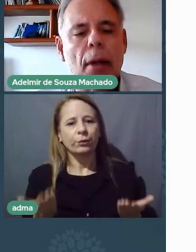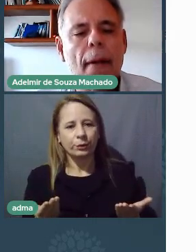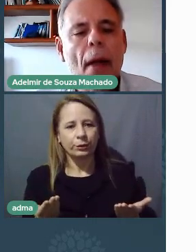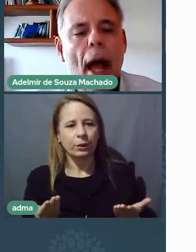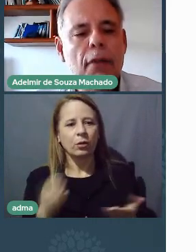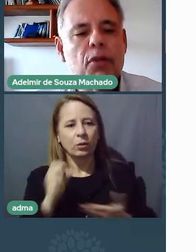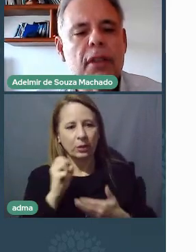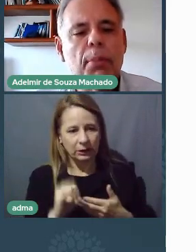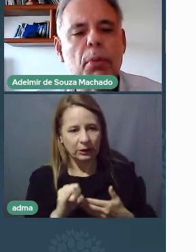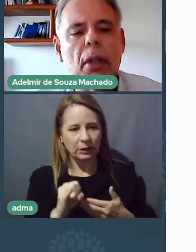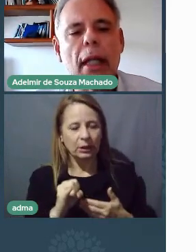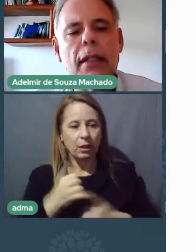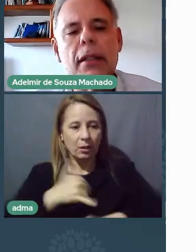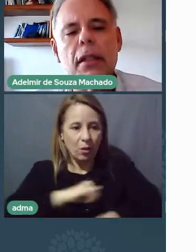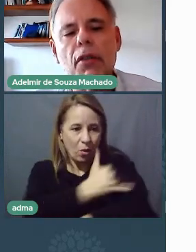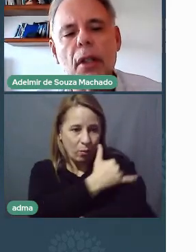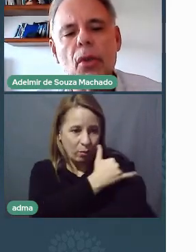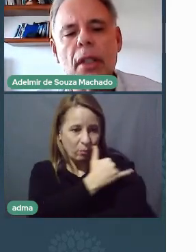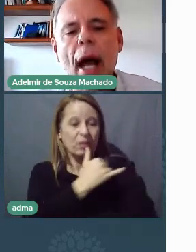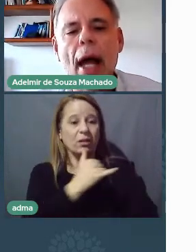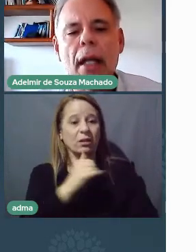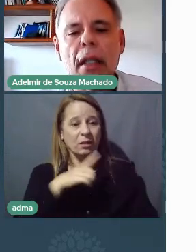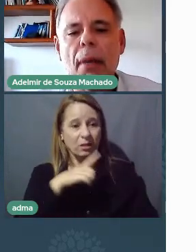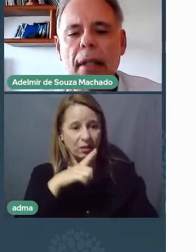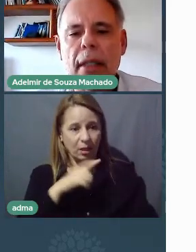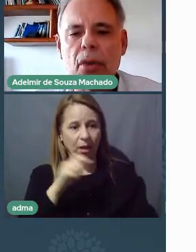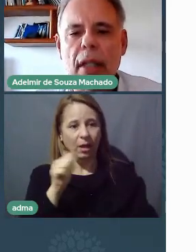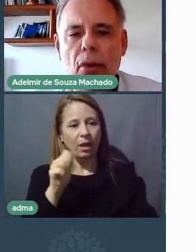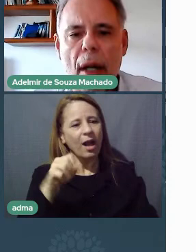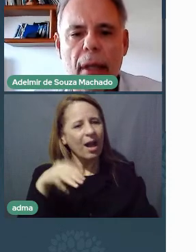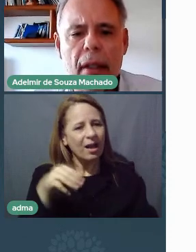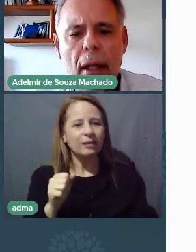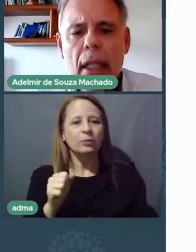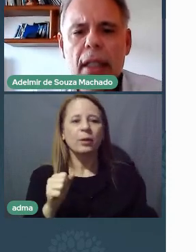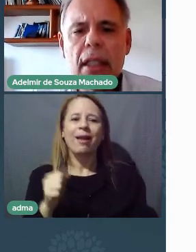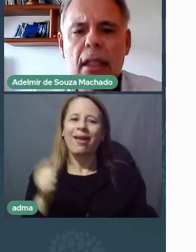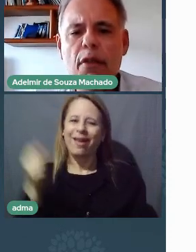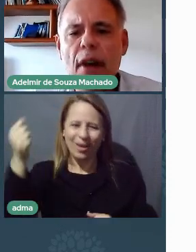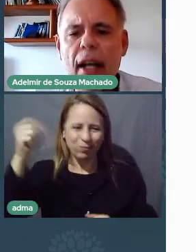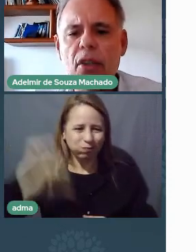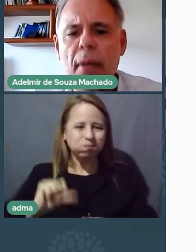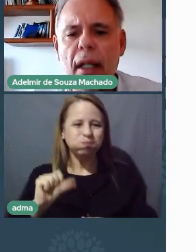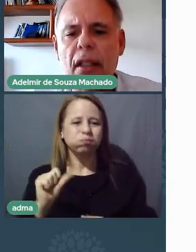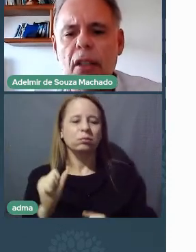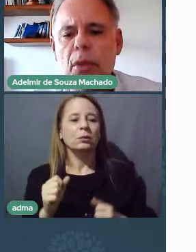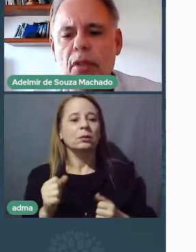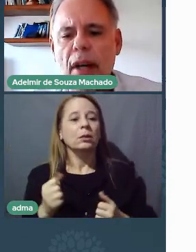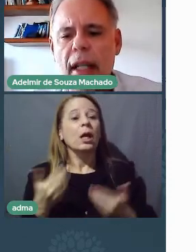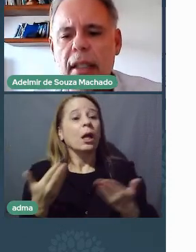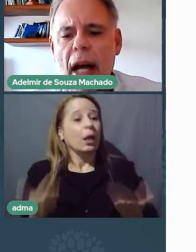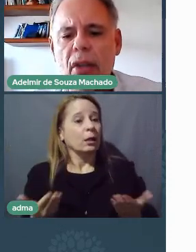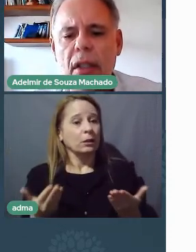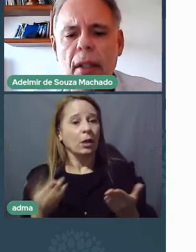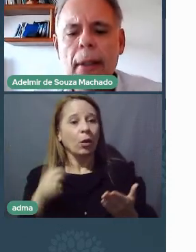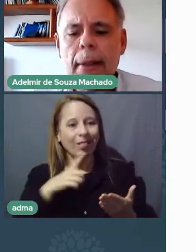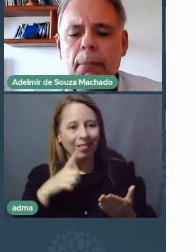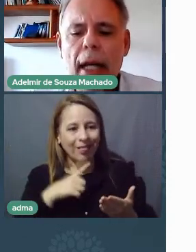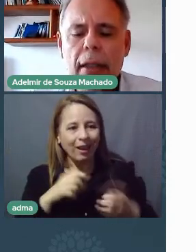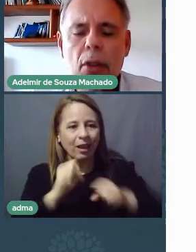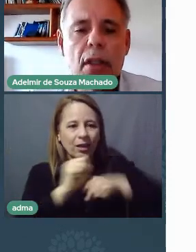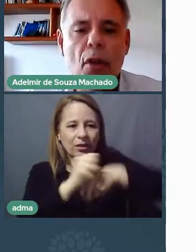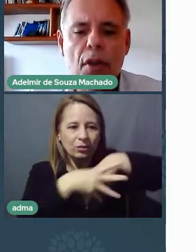têm asma, a função pulmonar desses indivíduos cai ainda mais assustadoramente. Existem vários mecanismos e várias